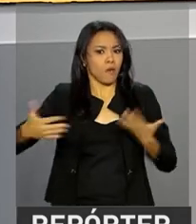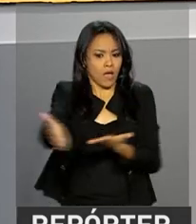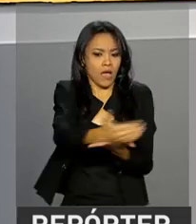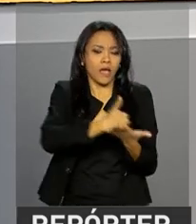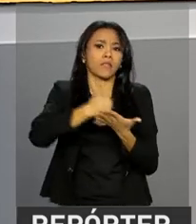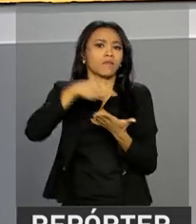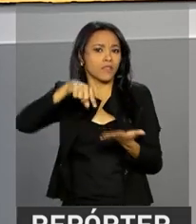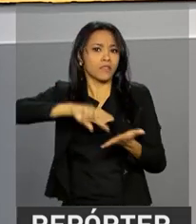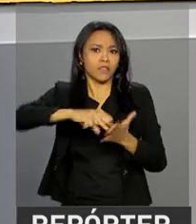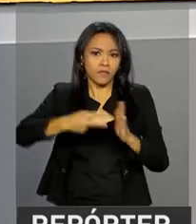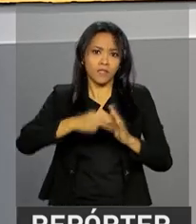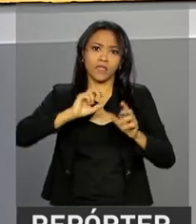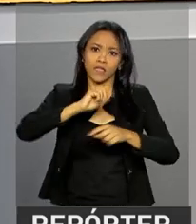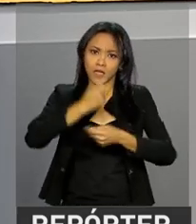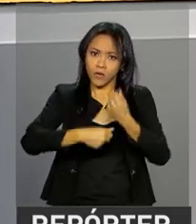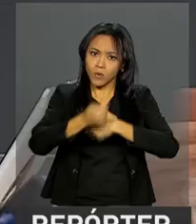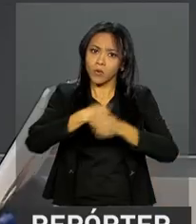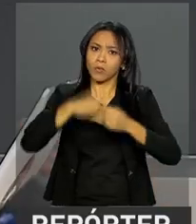retomada da economia brasileira.